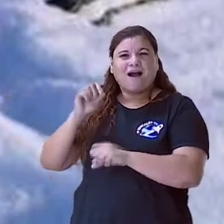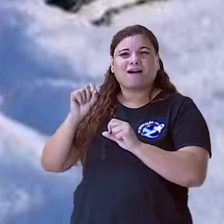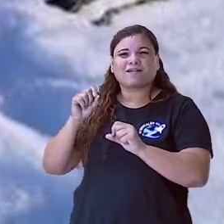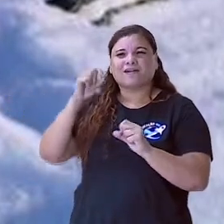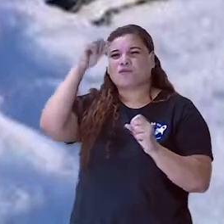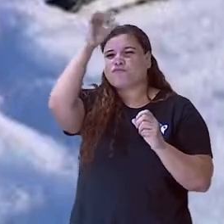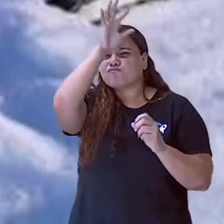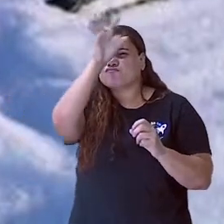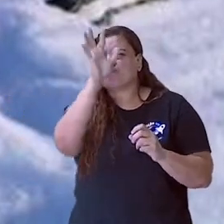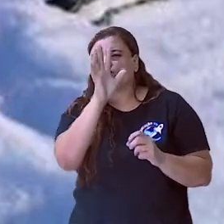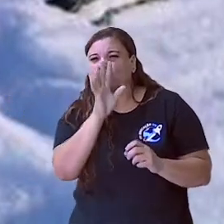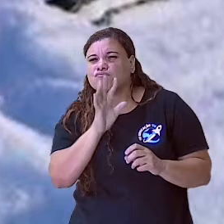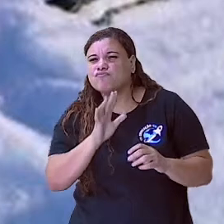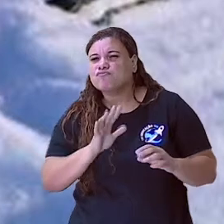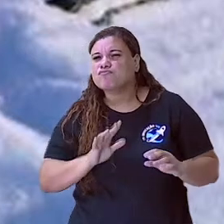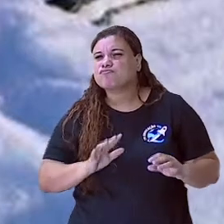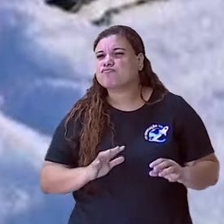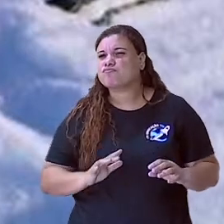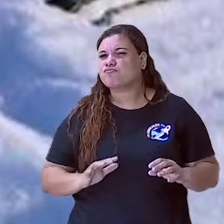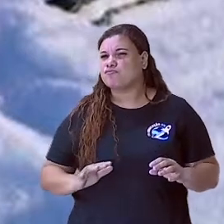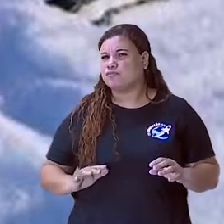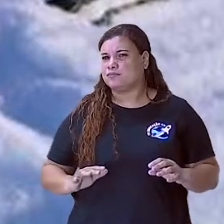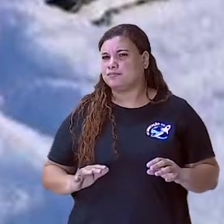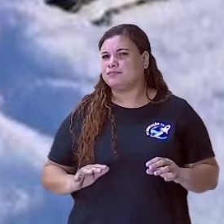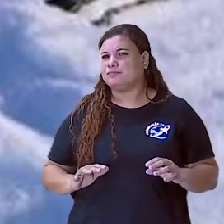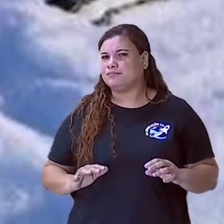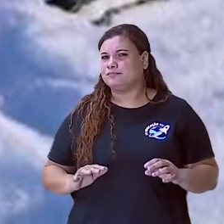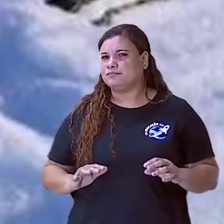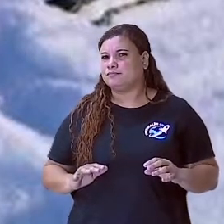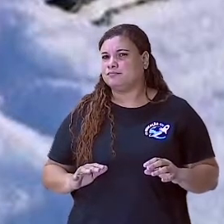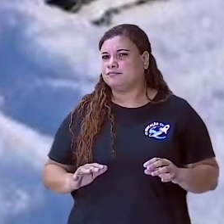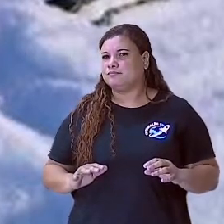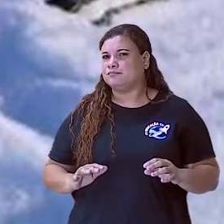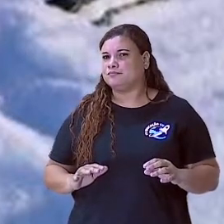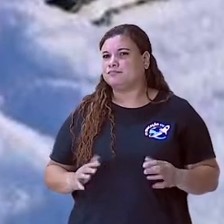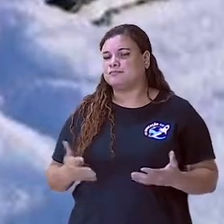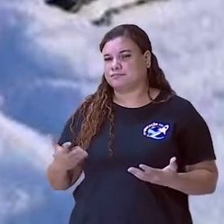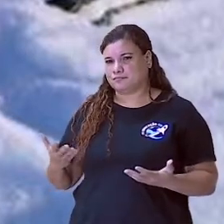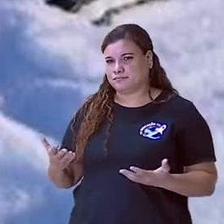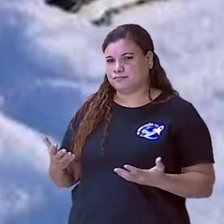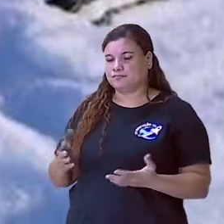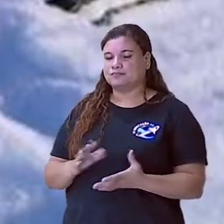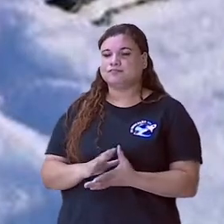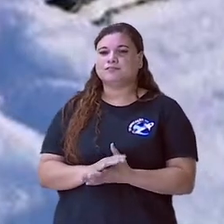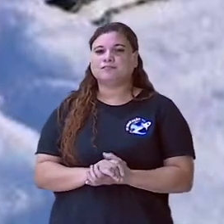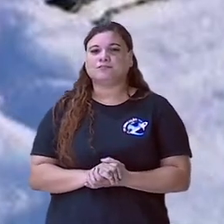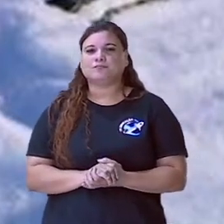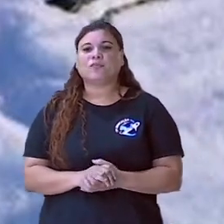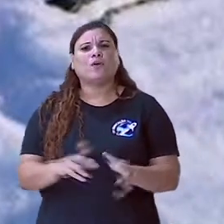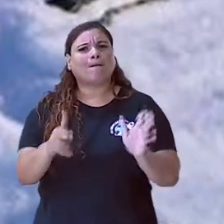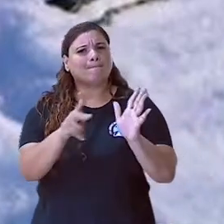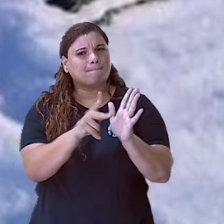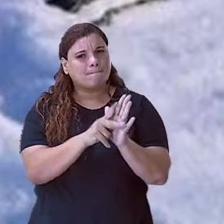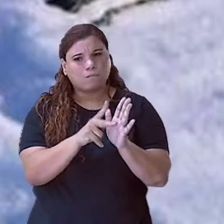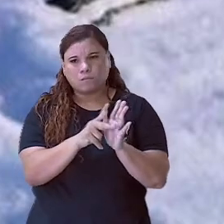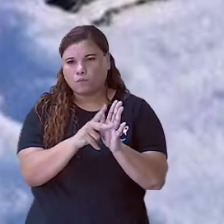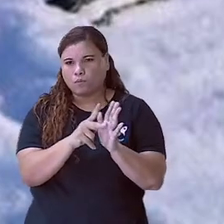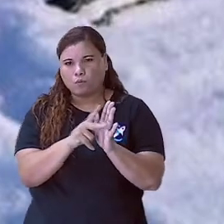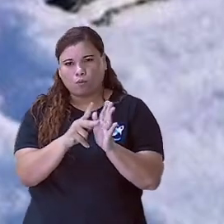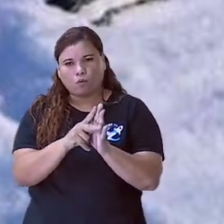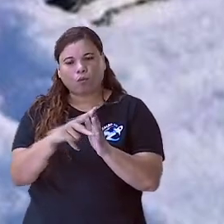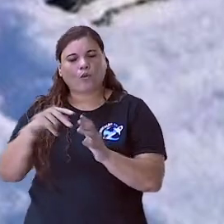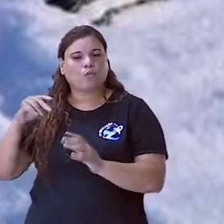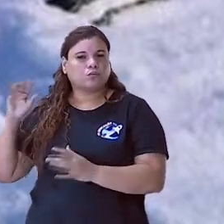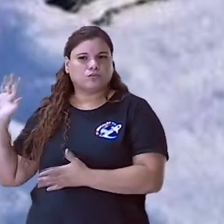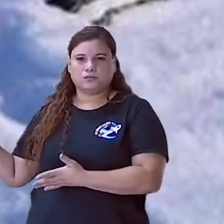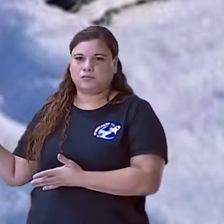E ela vai resistir a esse clima muito frio, ok?